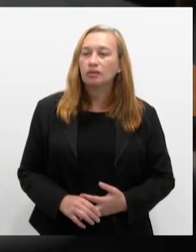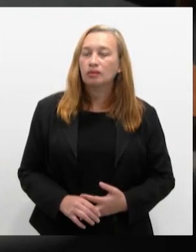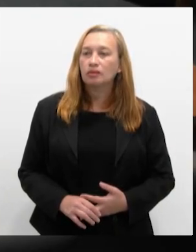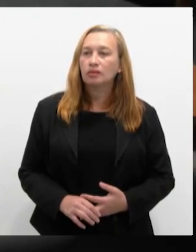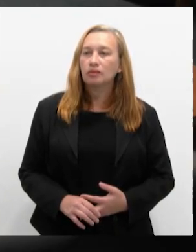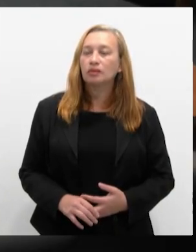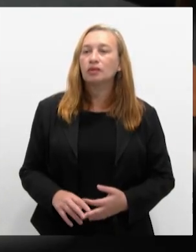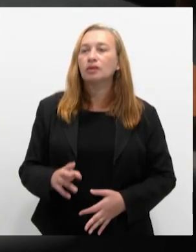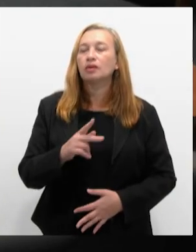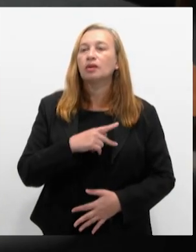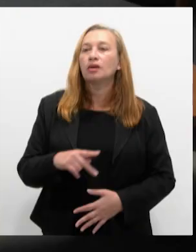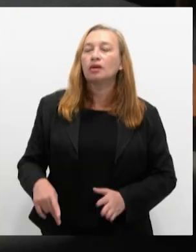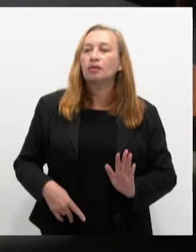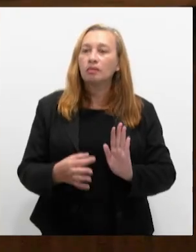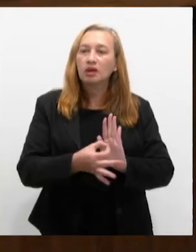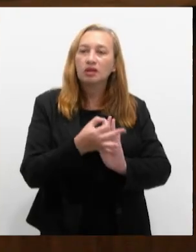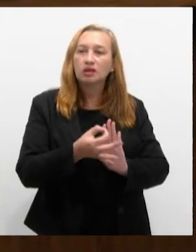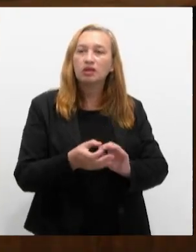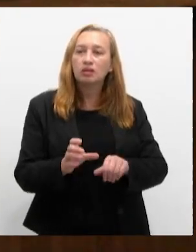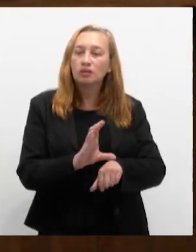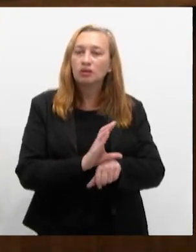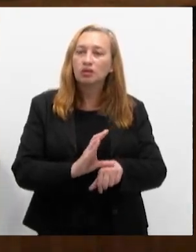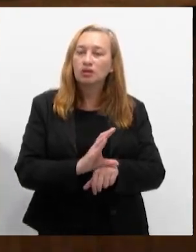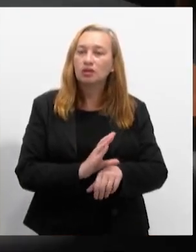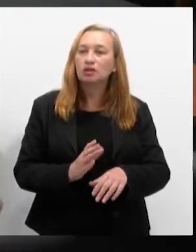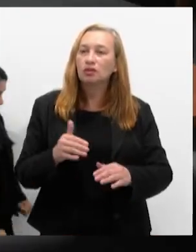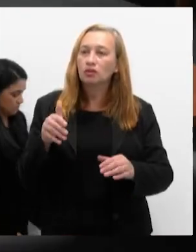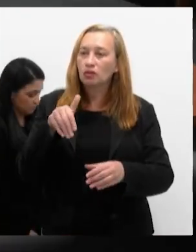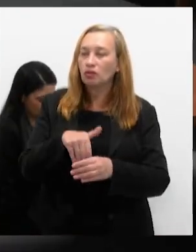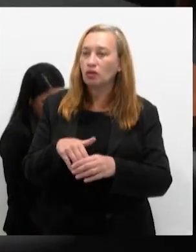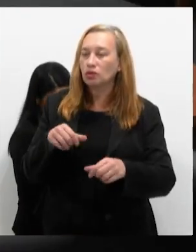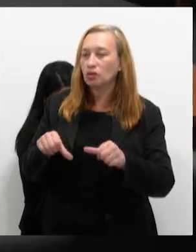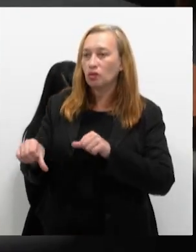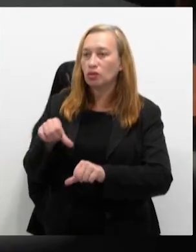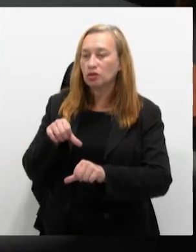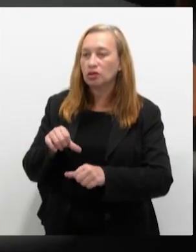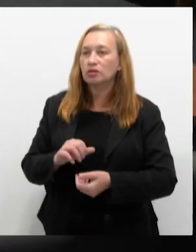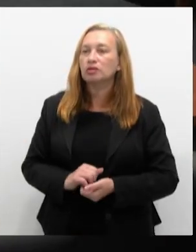Presidente, parecer é pela constitucionalidade. Voto divergente.